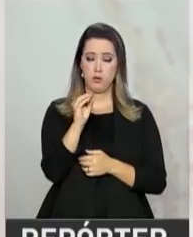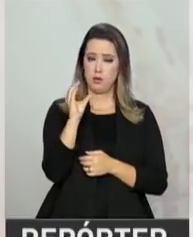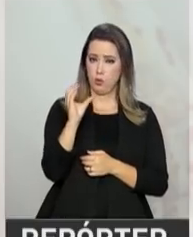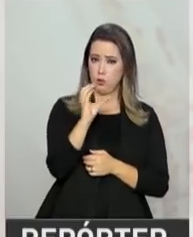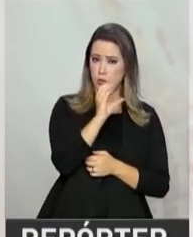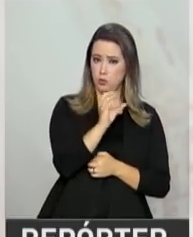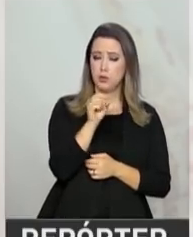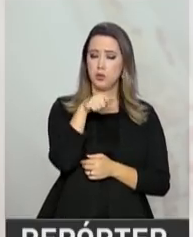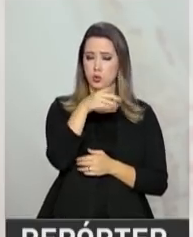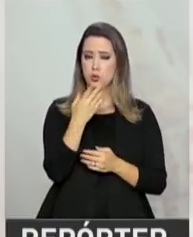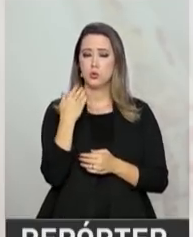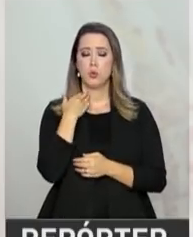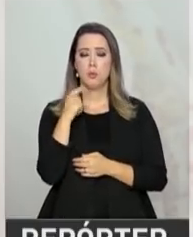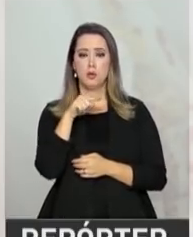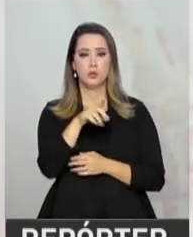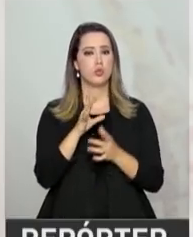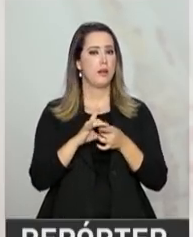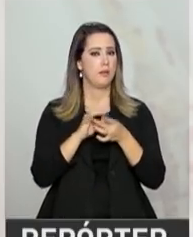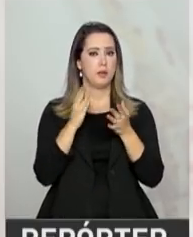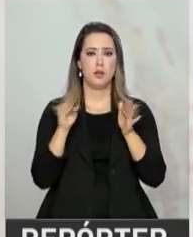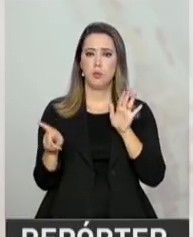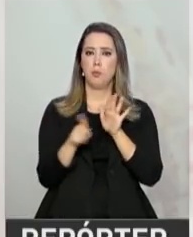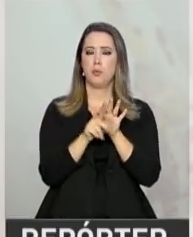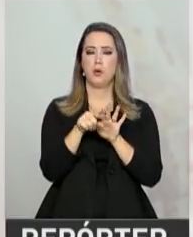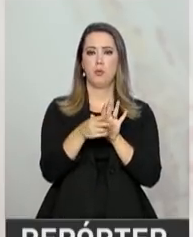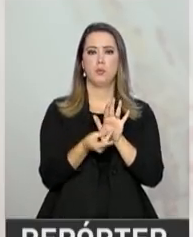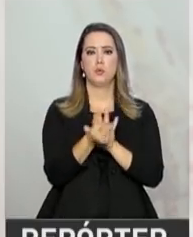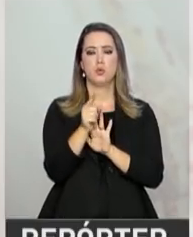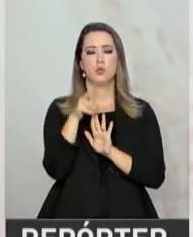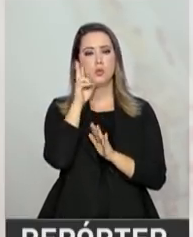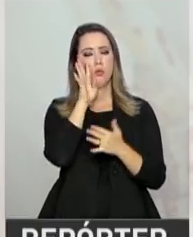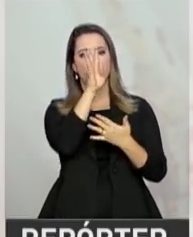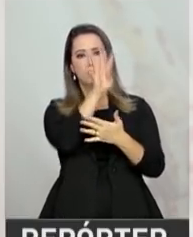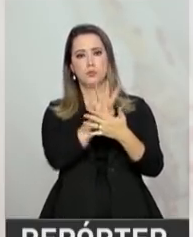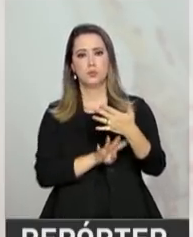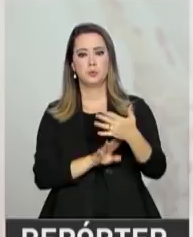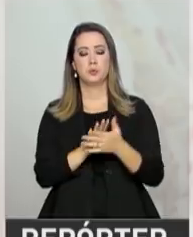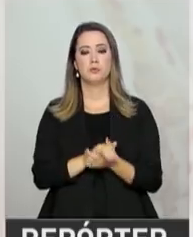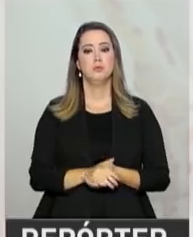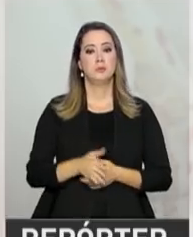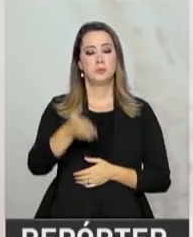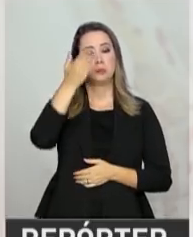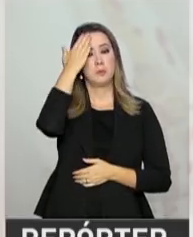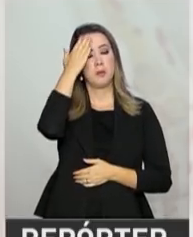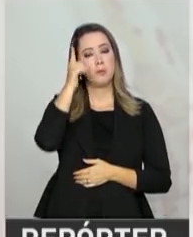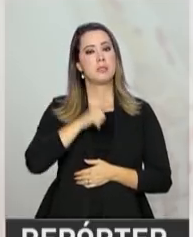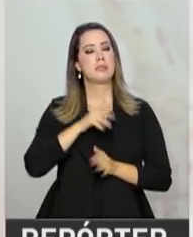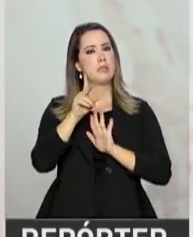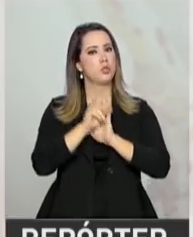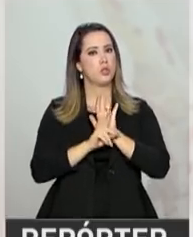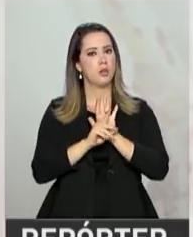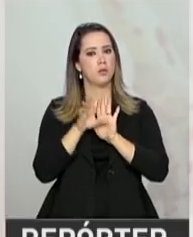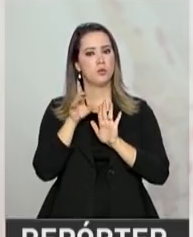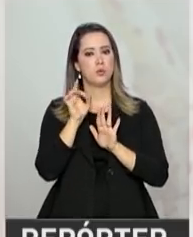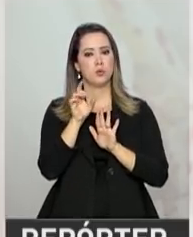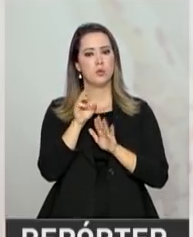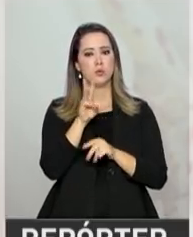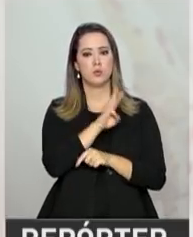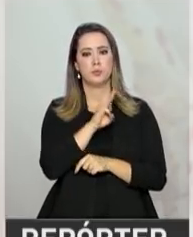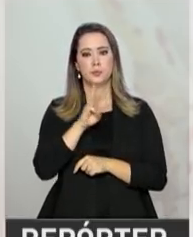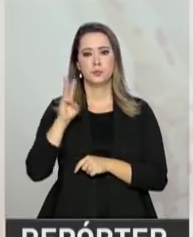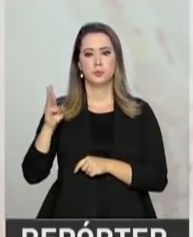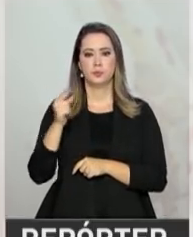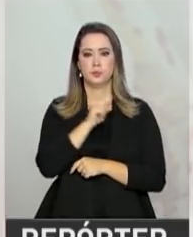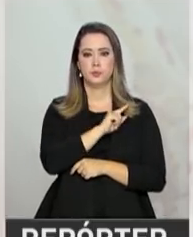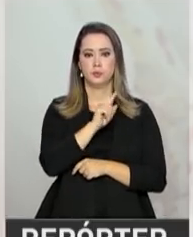uma agência o dinheiro já foi liberado é só conferir o extrato para saber se tem direito ao pis basta acessar o site